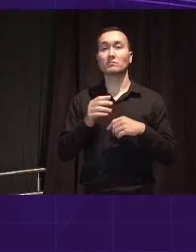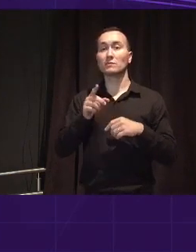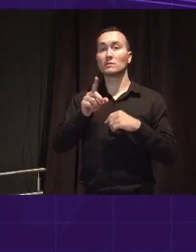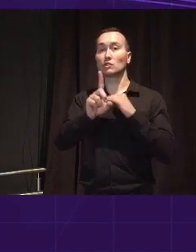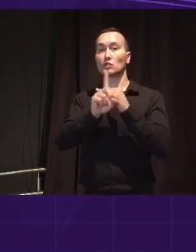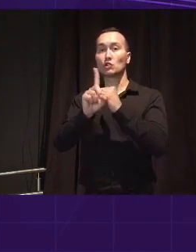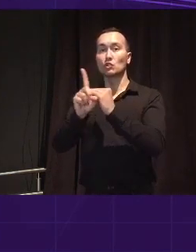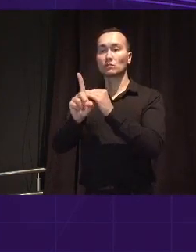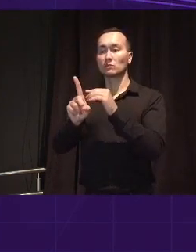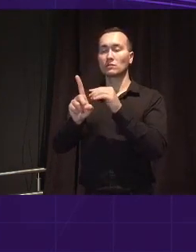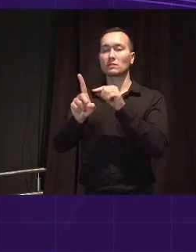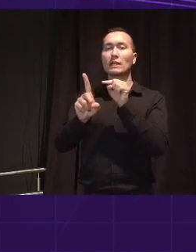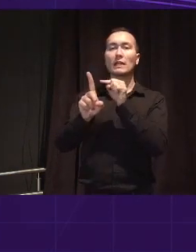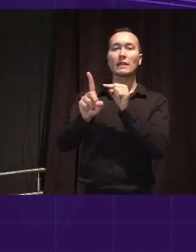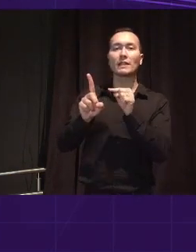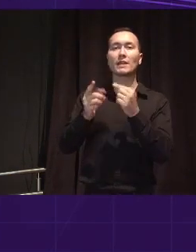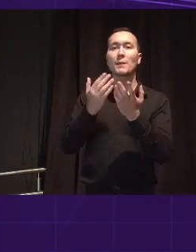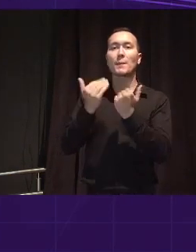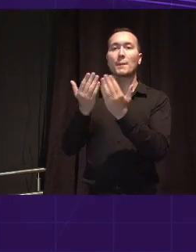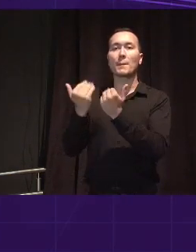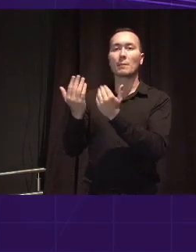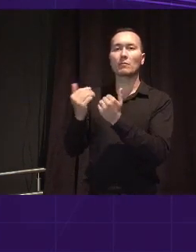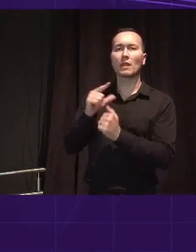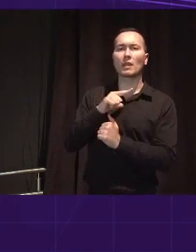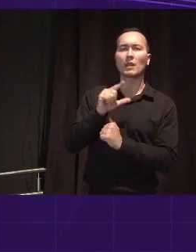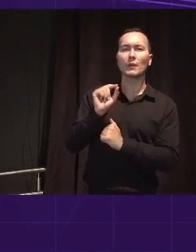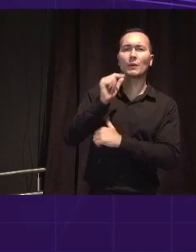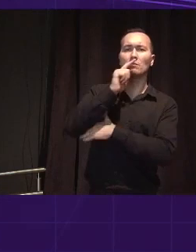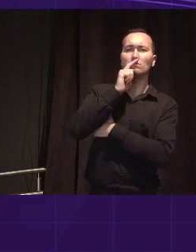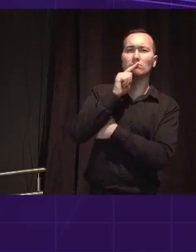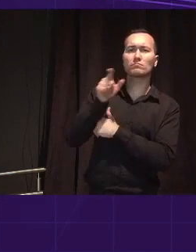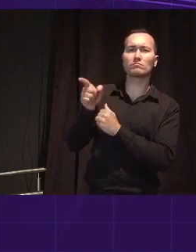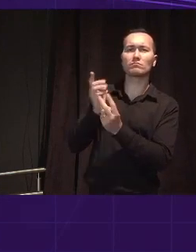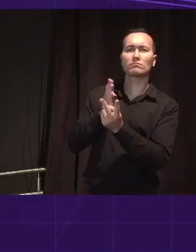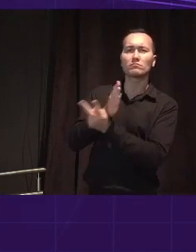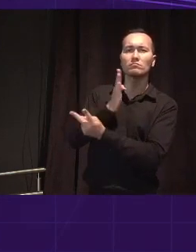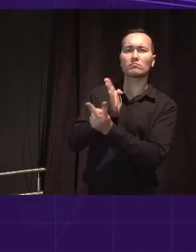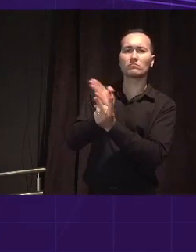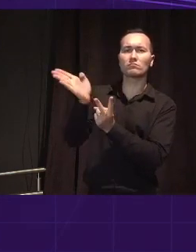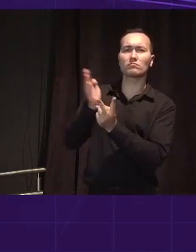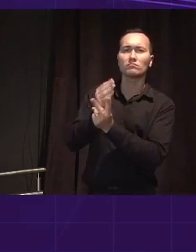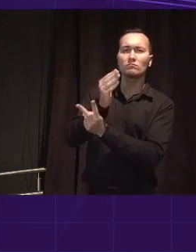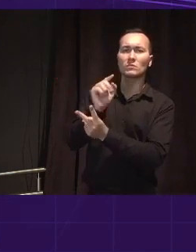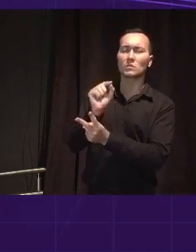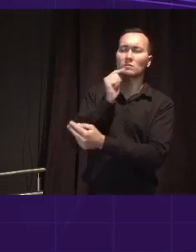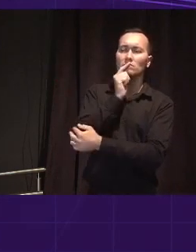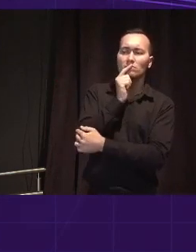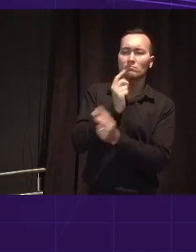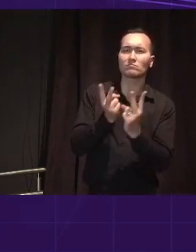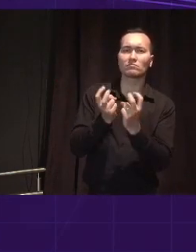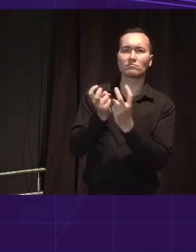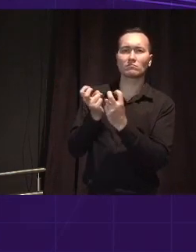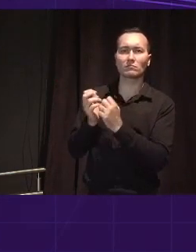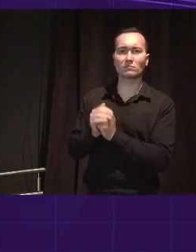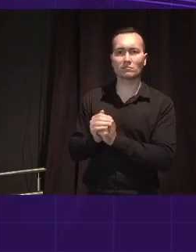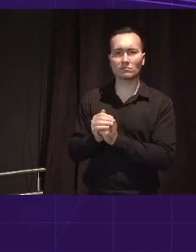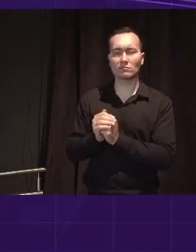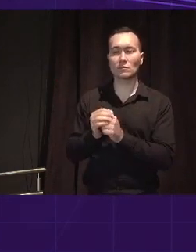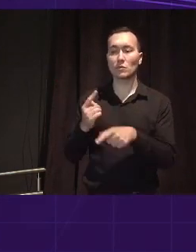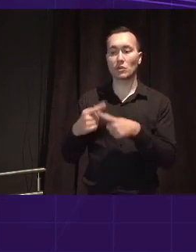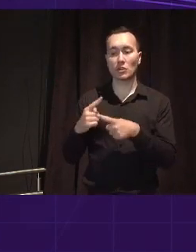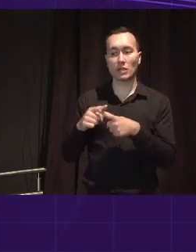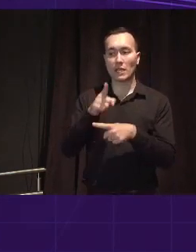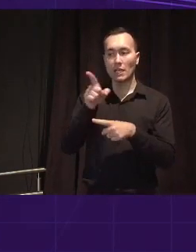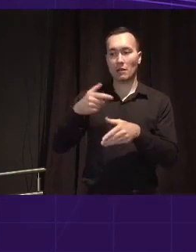aí, no começo do ano, a gente tinha muito aquele estigma de produto é muito lento, produto demora para liberar, produto não corrige os problemas. Então, a